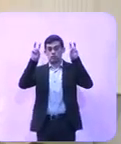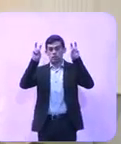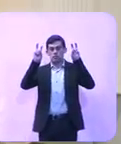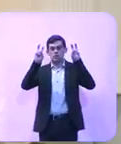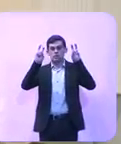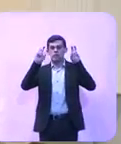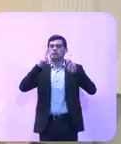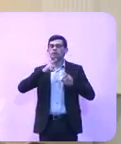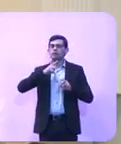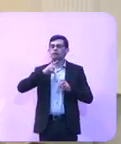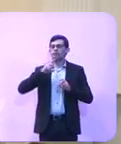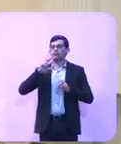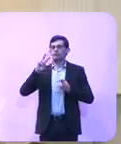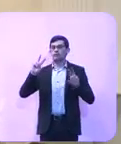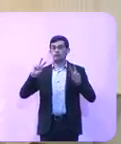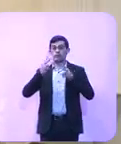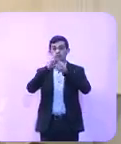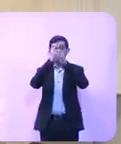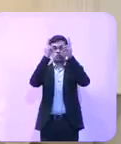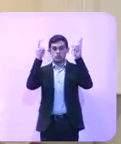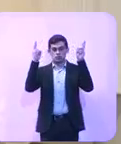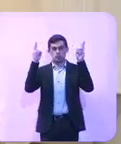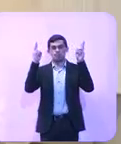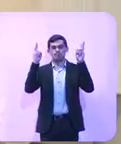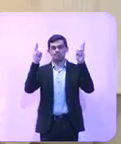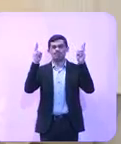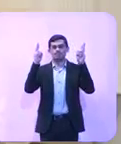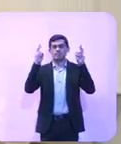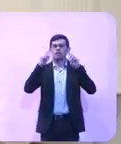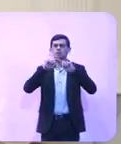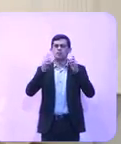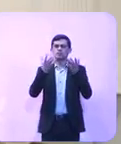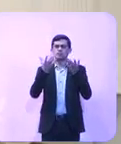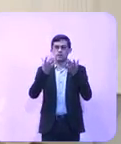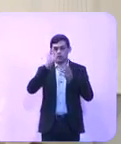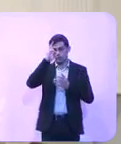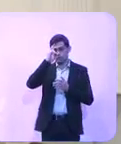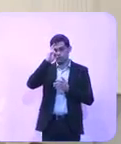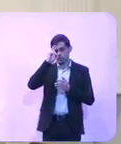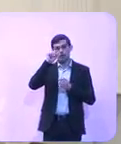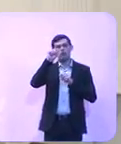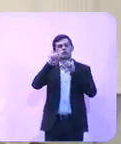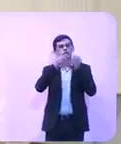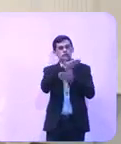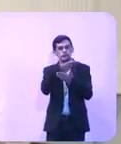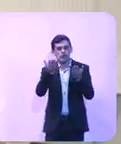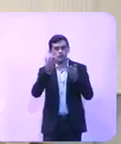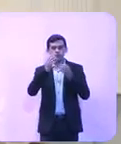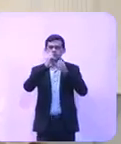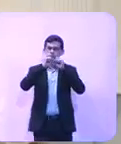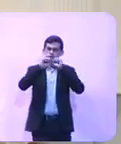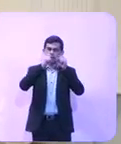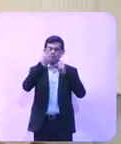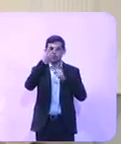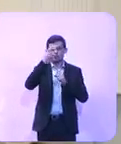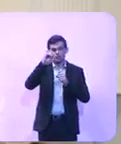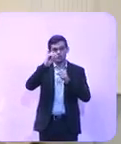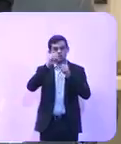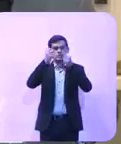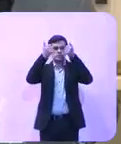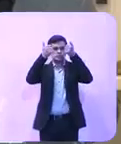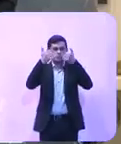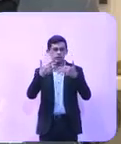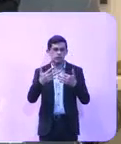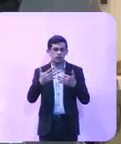título Seja Vitorioso. E eu queria relembrar a leitura do Salmo 20 para você. Diz